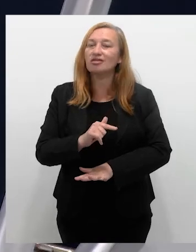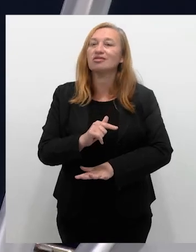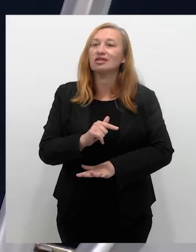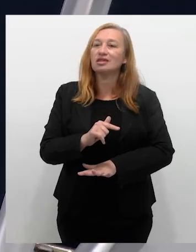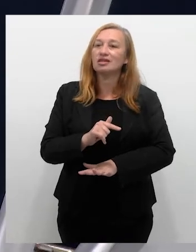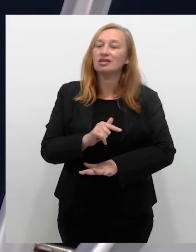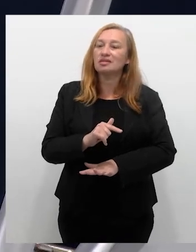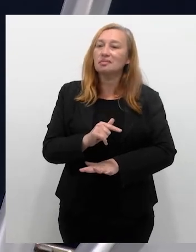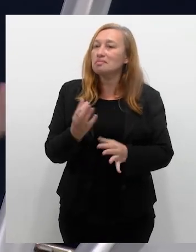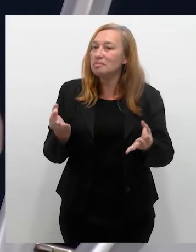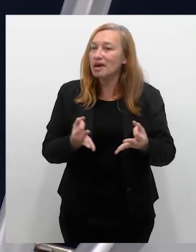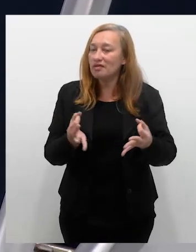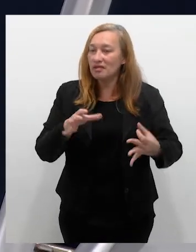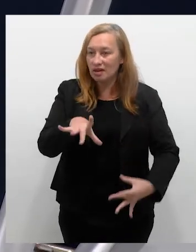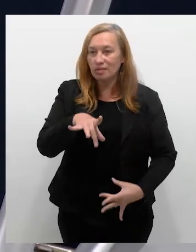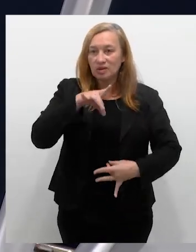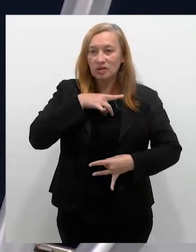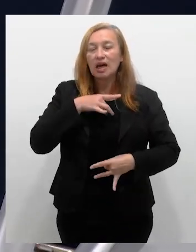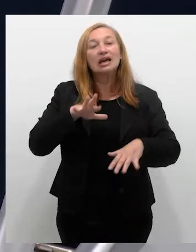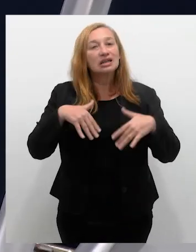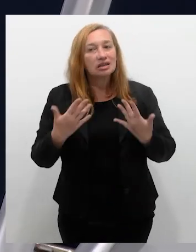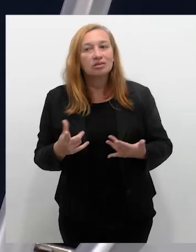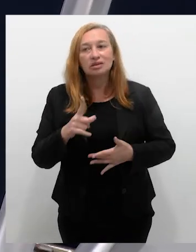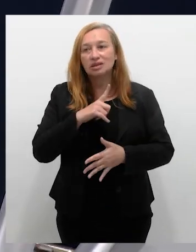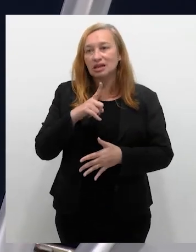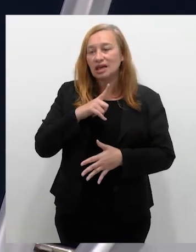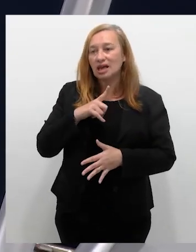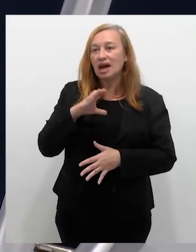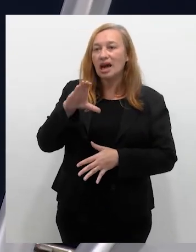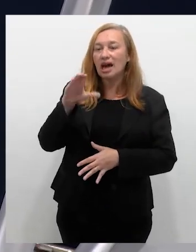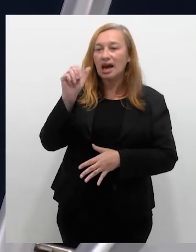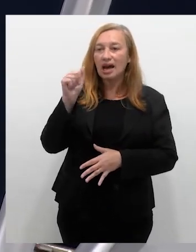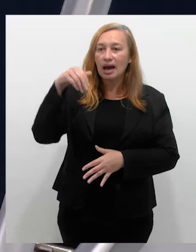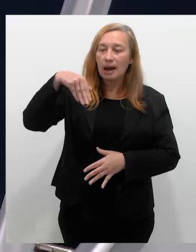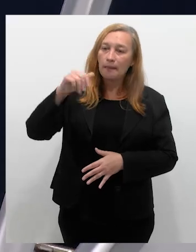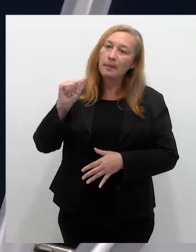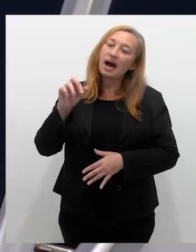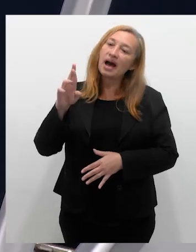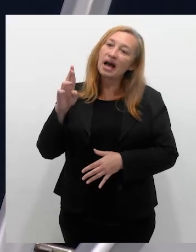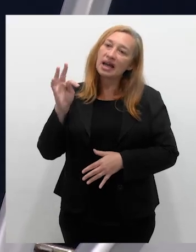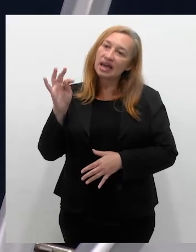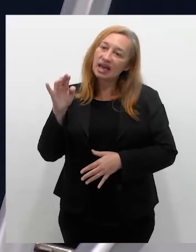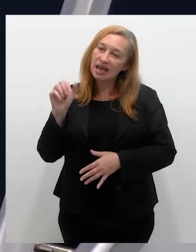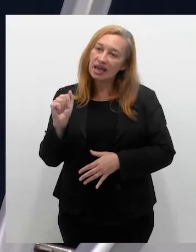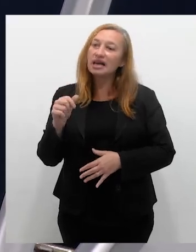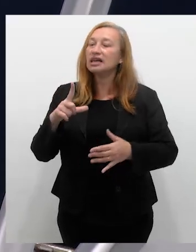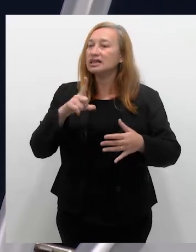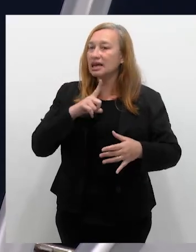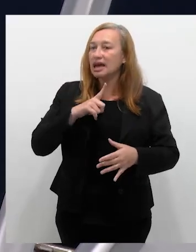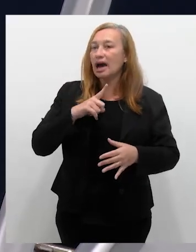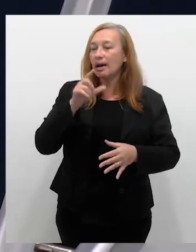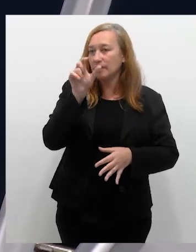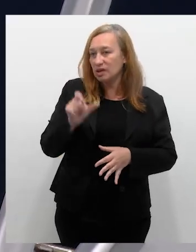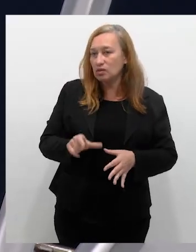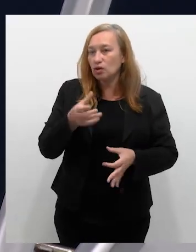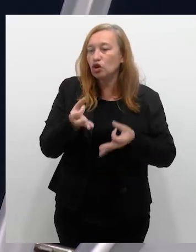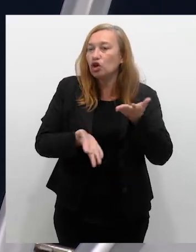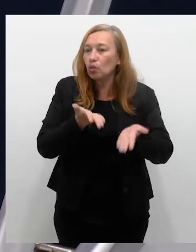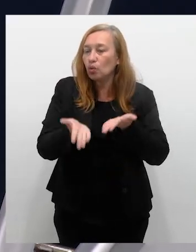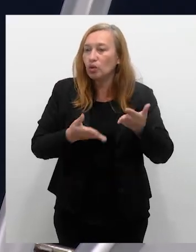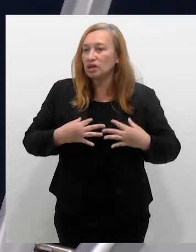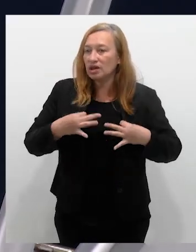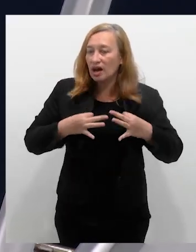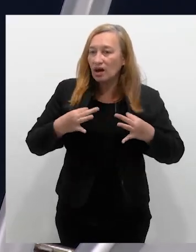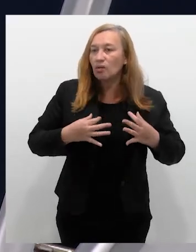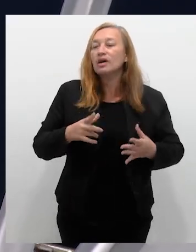ar brilhantemente. Então, tem a camareira, tem o figurinista, tem o fotógrafo, tem o